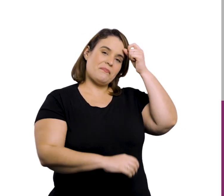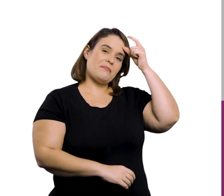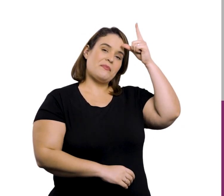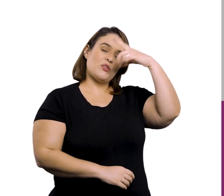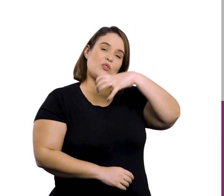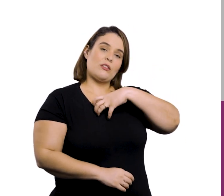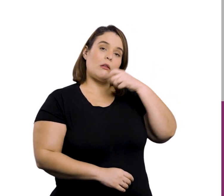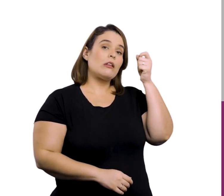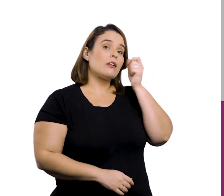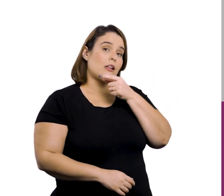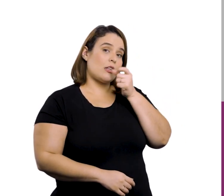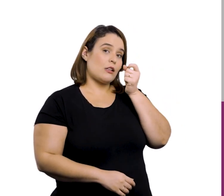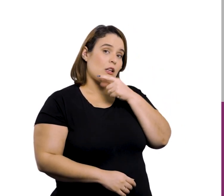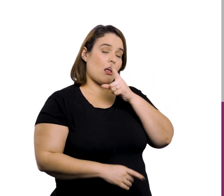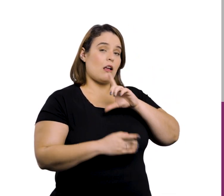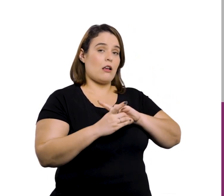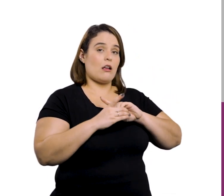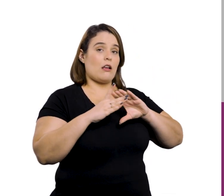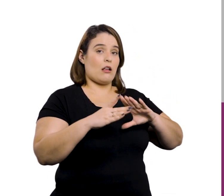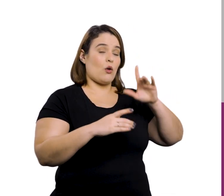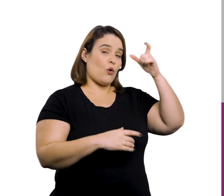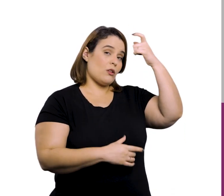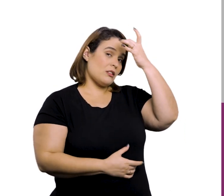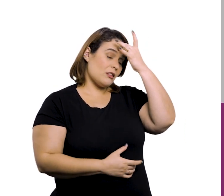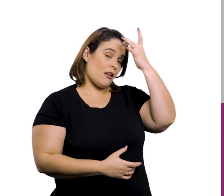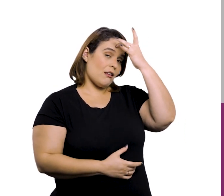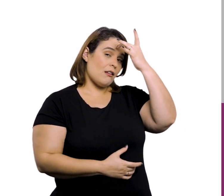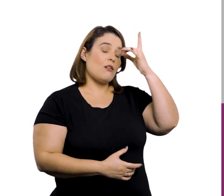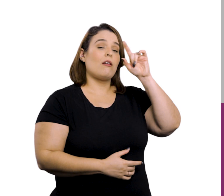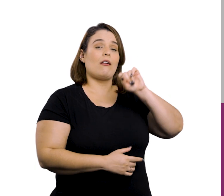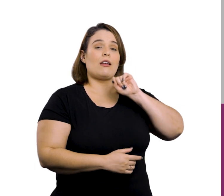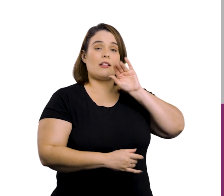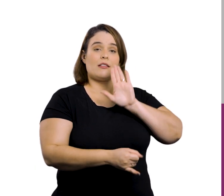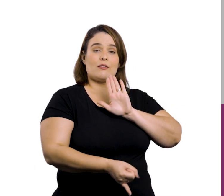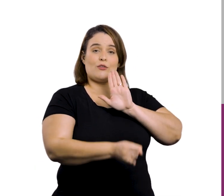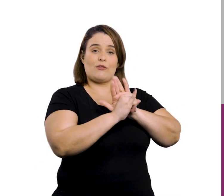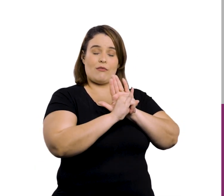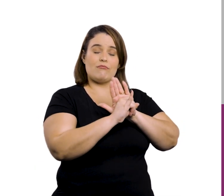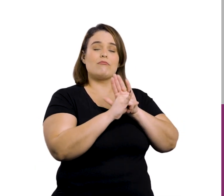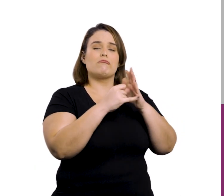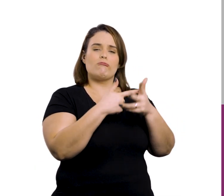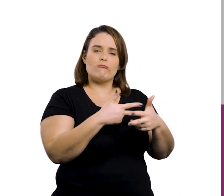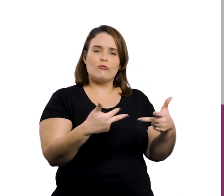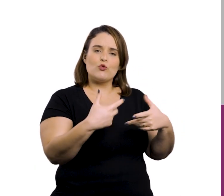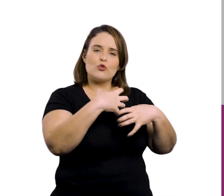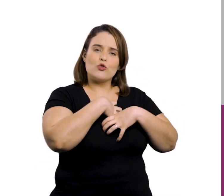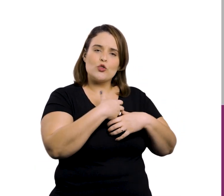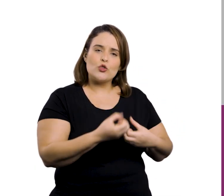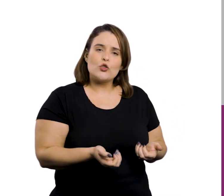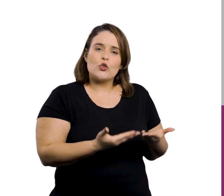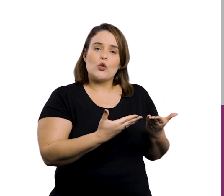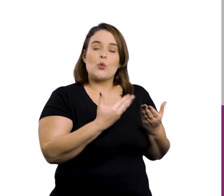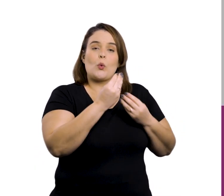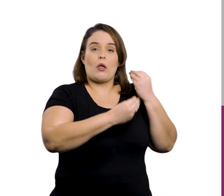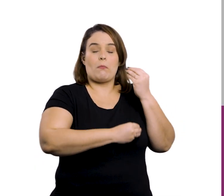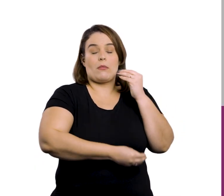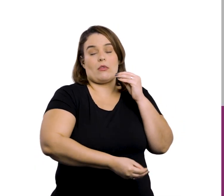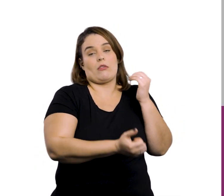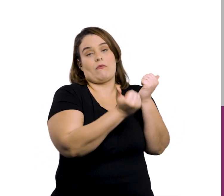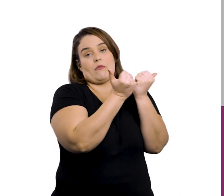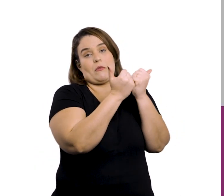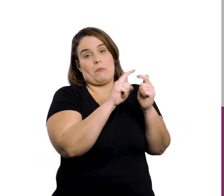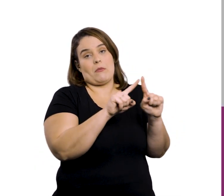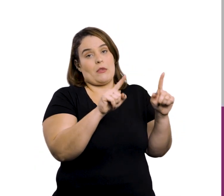a apropriação da cultura de forma crítica, permitindo a consciência da sua identidade, dando elementos para defendê-la,